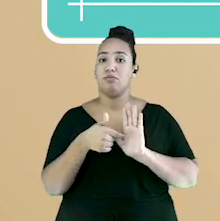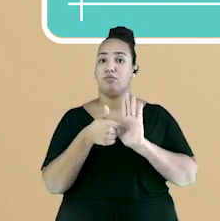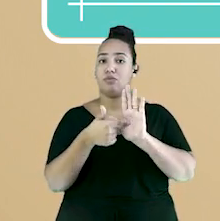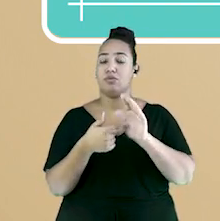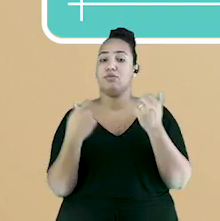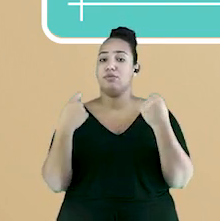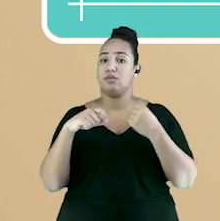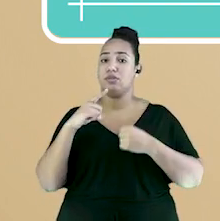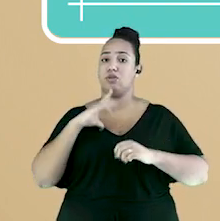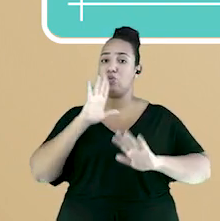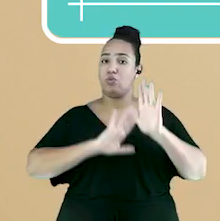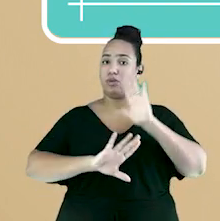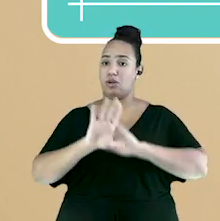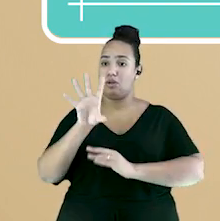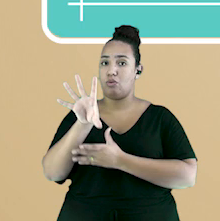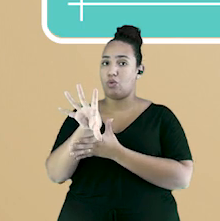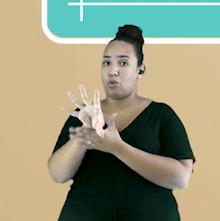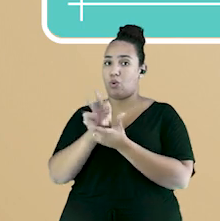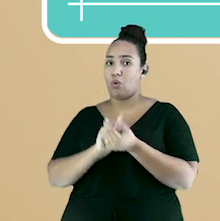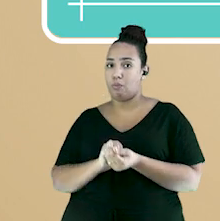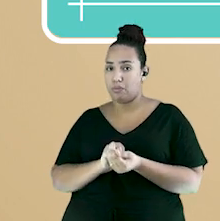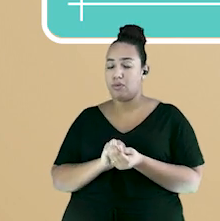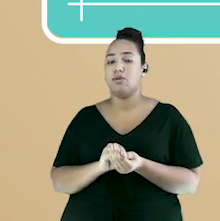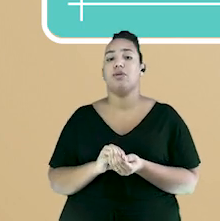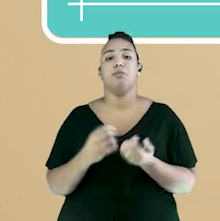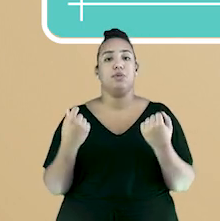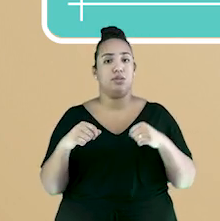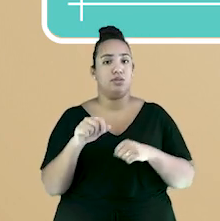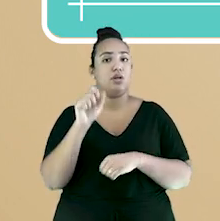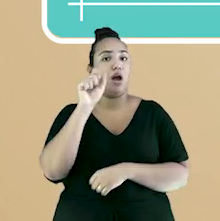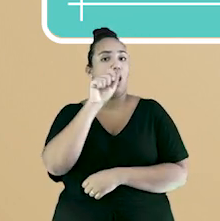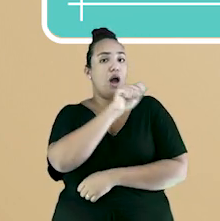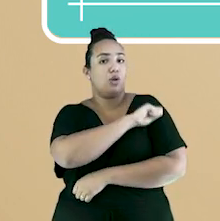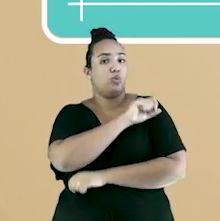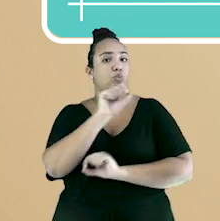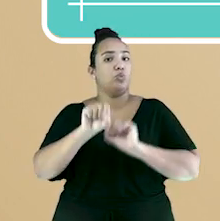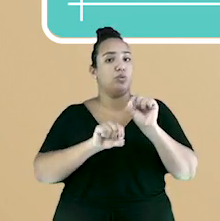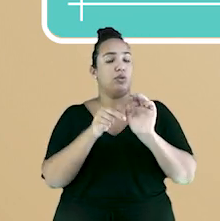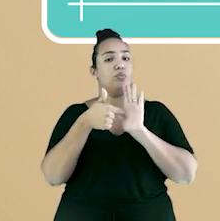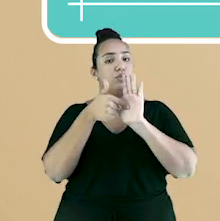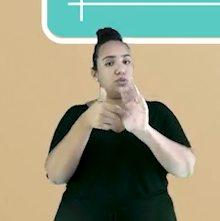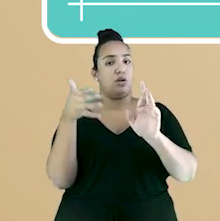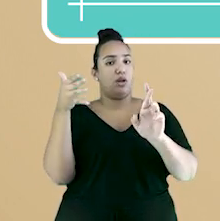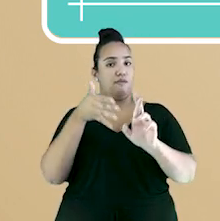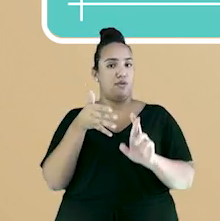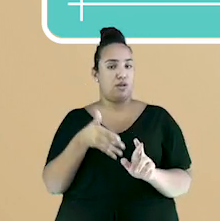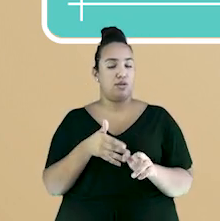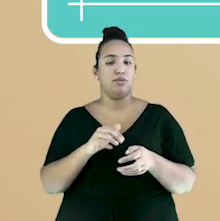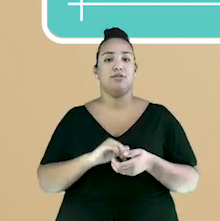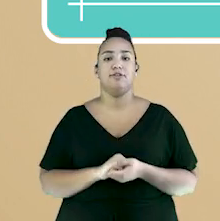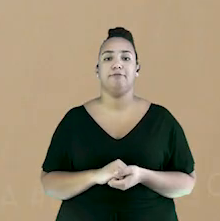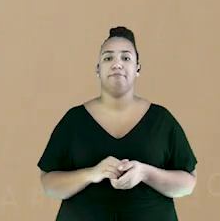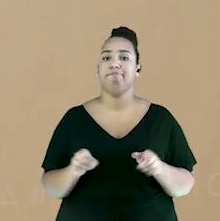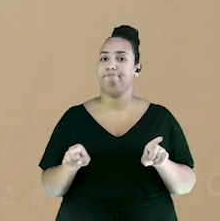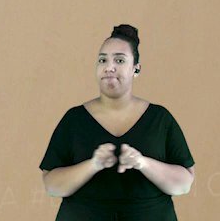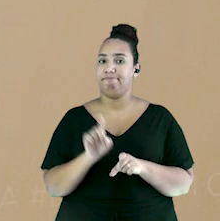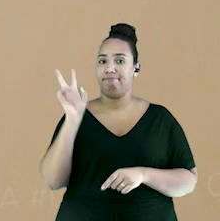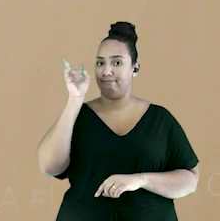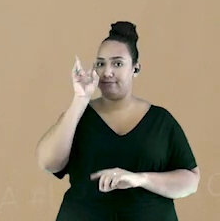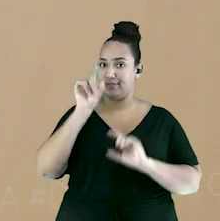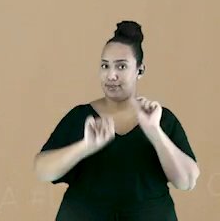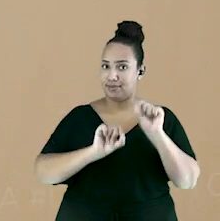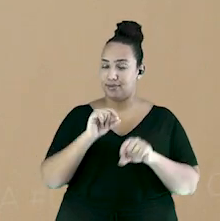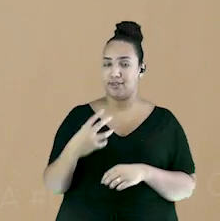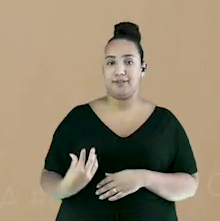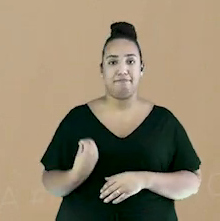a importância de se atentar ao plágio como forma de fazer o aluno a sempre destacar suas fontes e referências. E